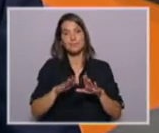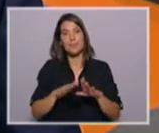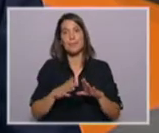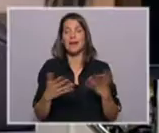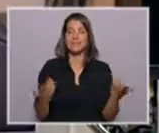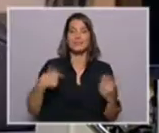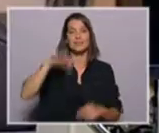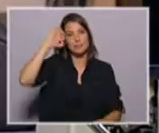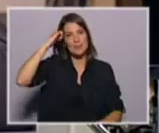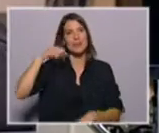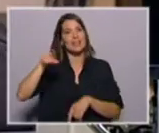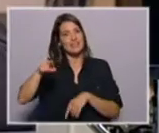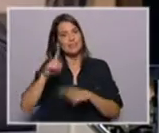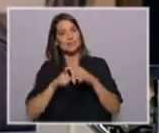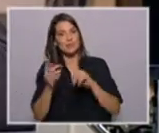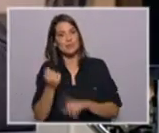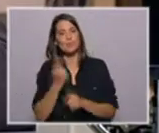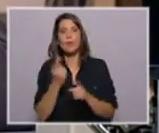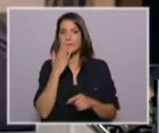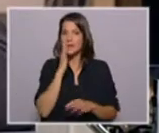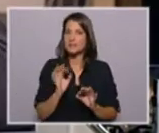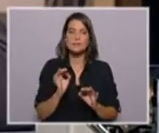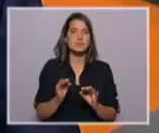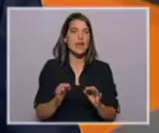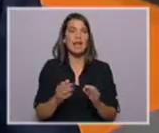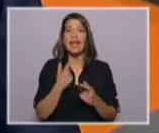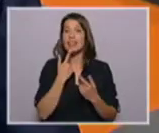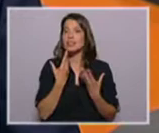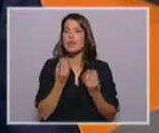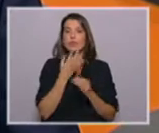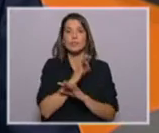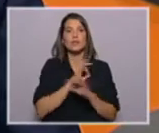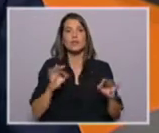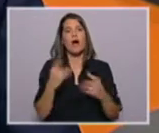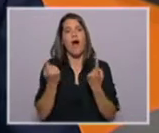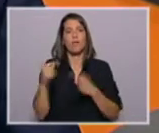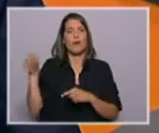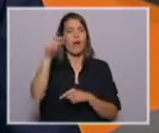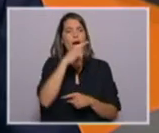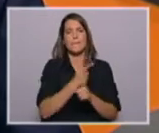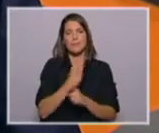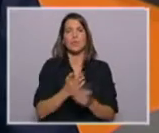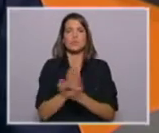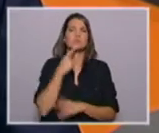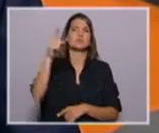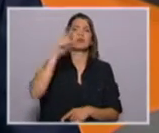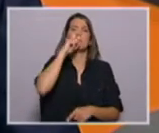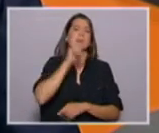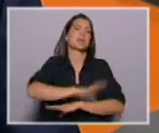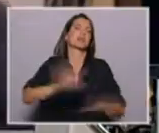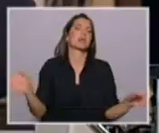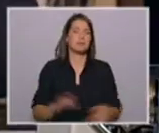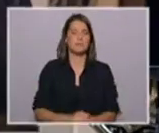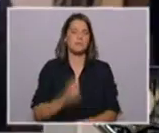sucesso. É que, de facto, parecia um autêntico filme de ficção científica. É tão incrível que há uns que ainda se arrogam o direito de dizer que não é verdade. Foi Kubrick.